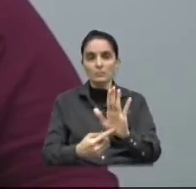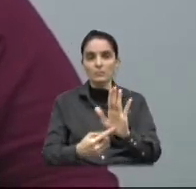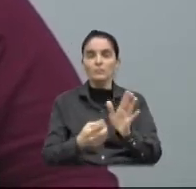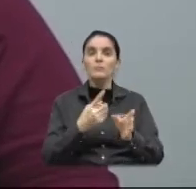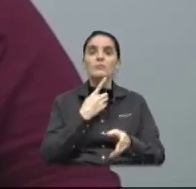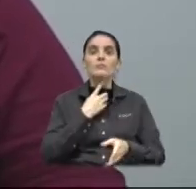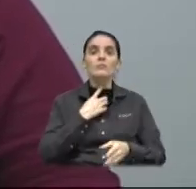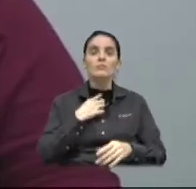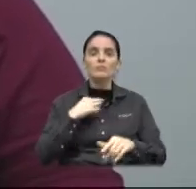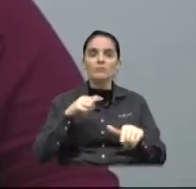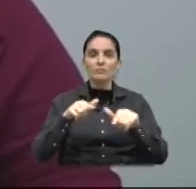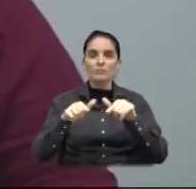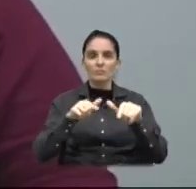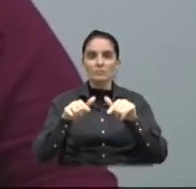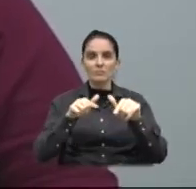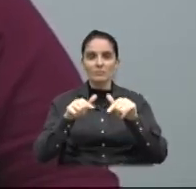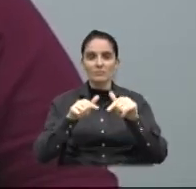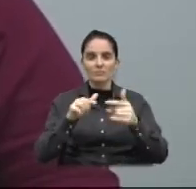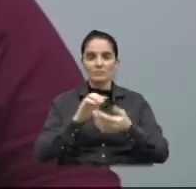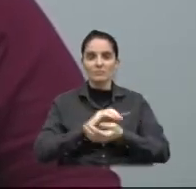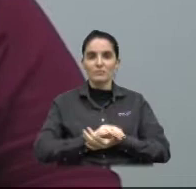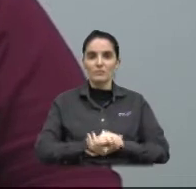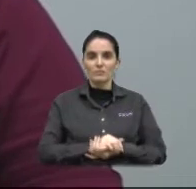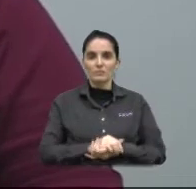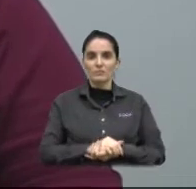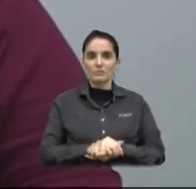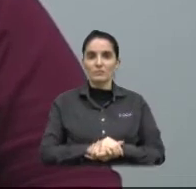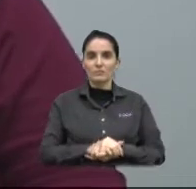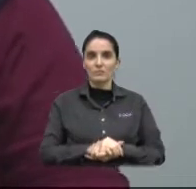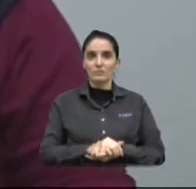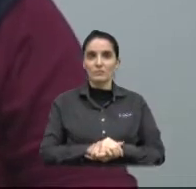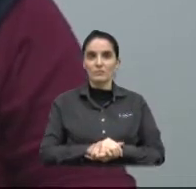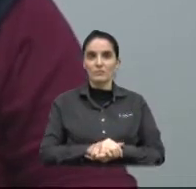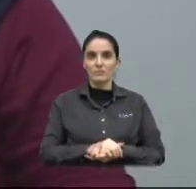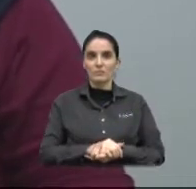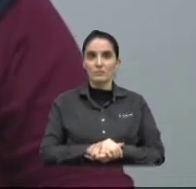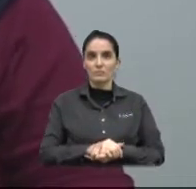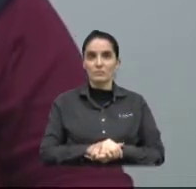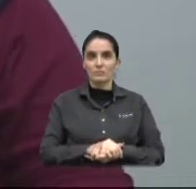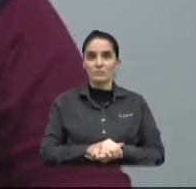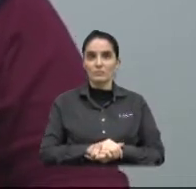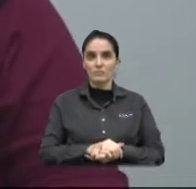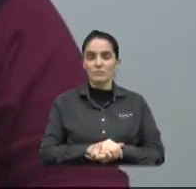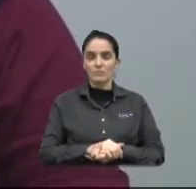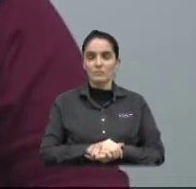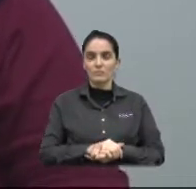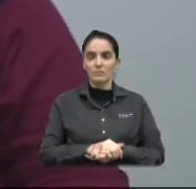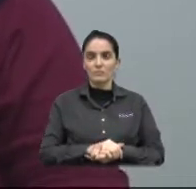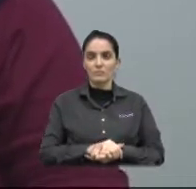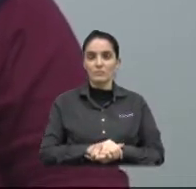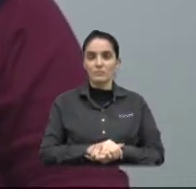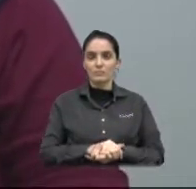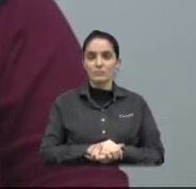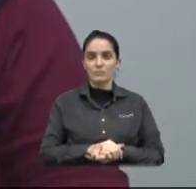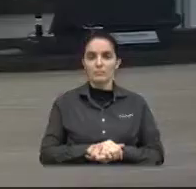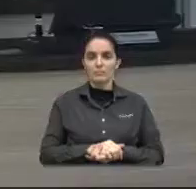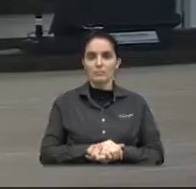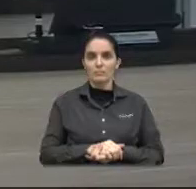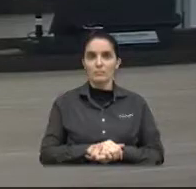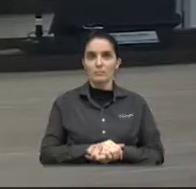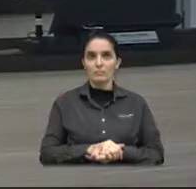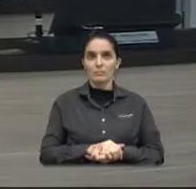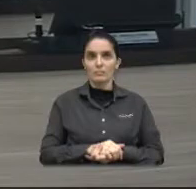vereador bem nessa cidade de uma partilha a dor não beijam e gaitán jogador lembrando